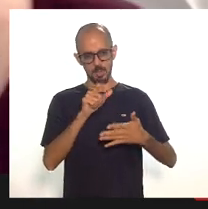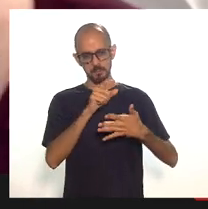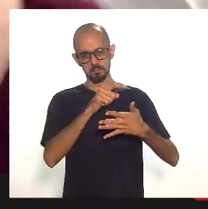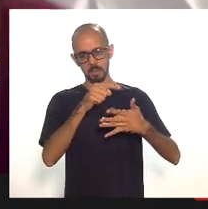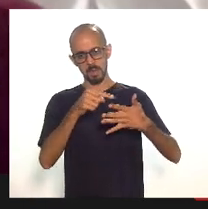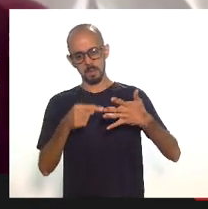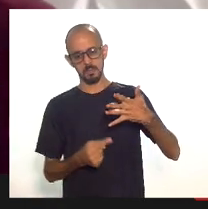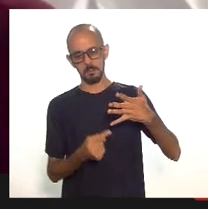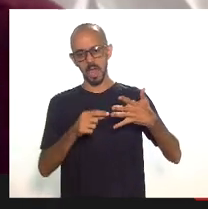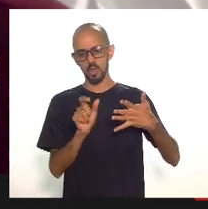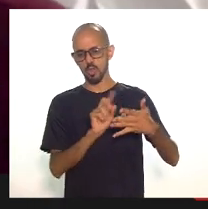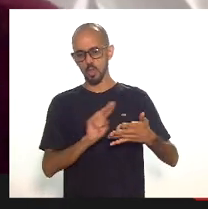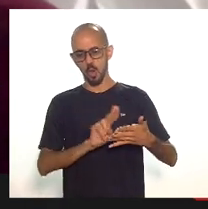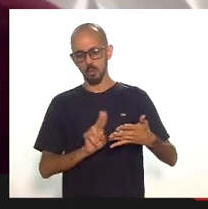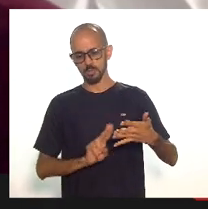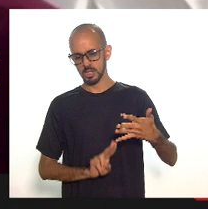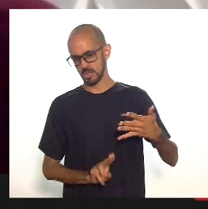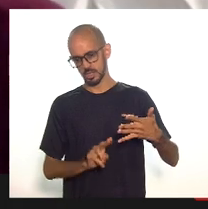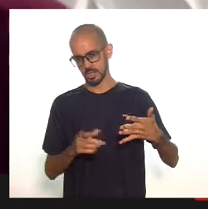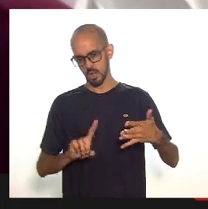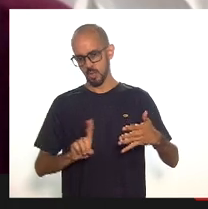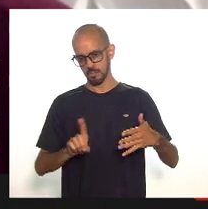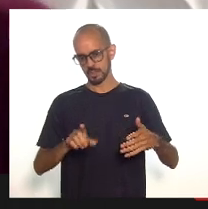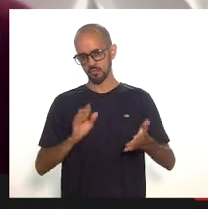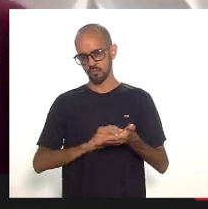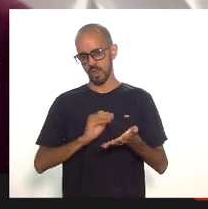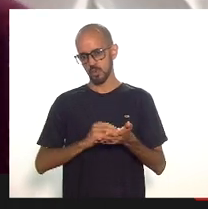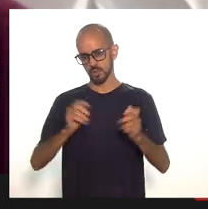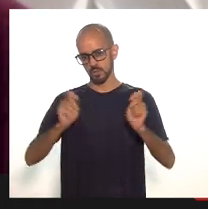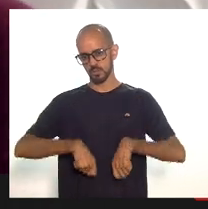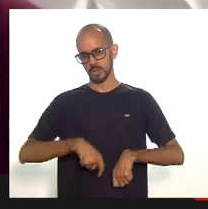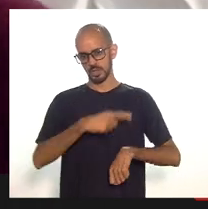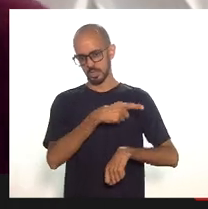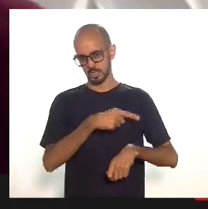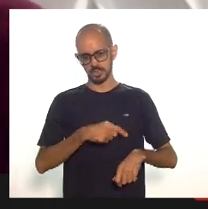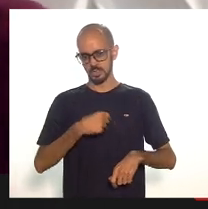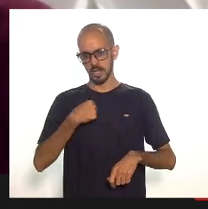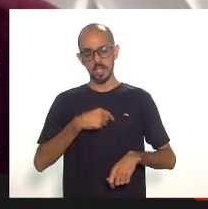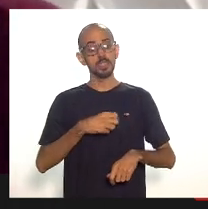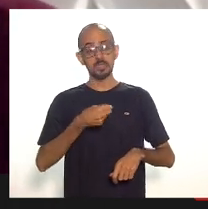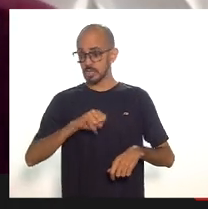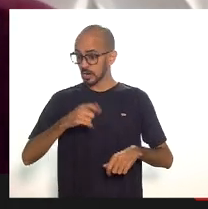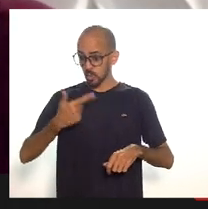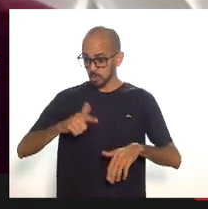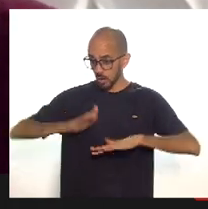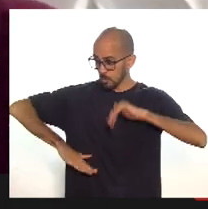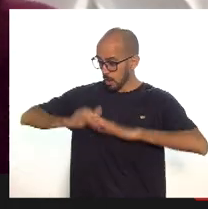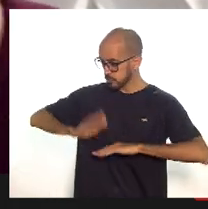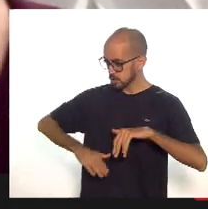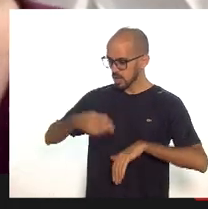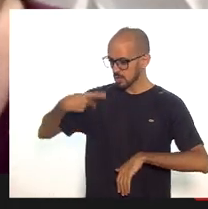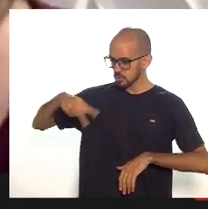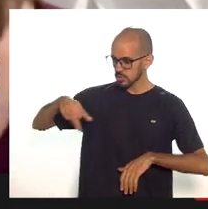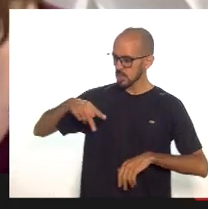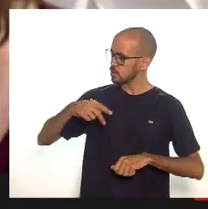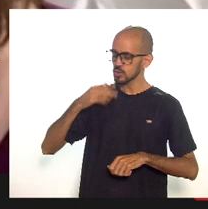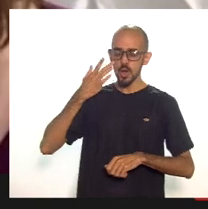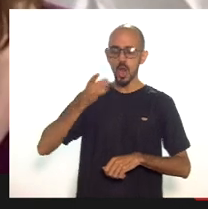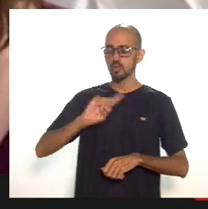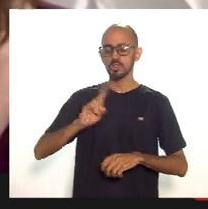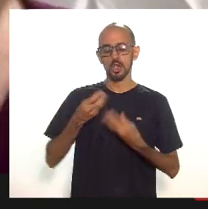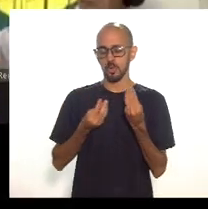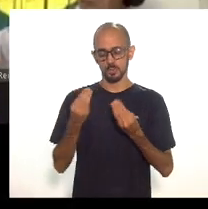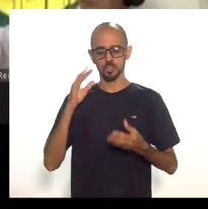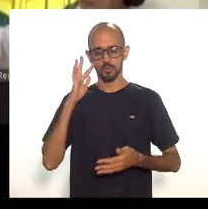as classes, mas sem a competência dos senhores e das senhoras, eu não sei o que seria o enfrentamento da Covid. Vereador Paulo Pinheiro, por